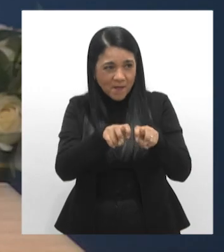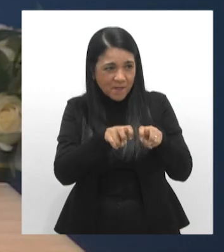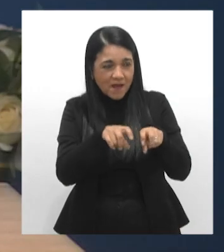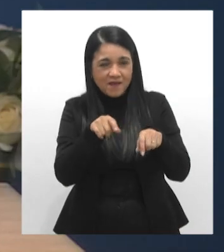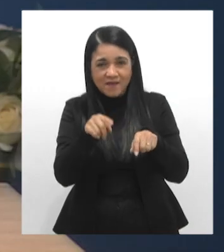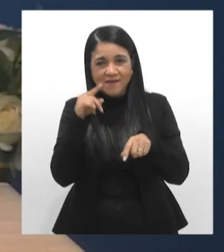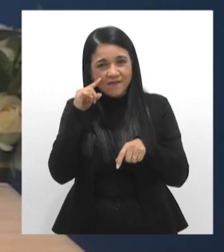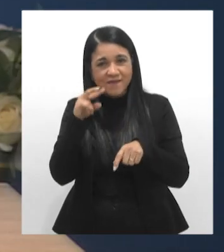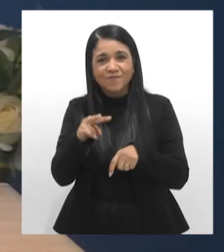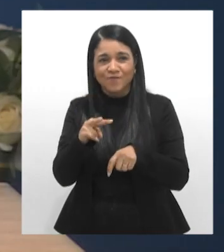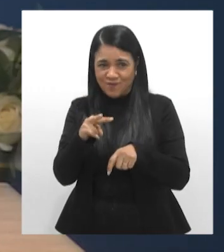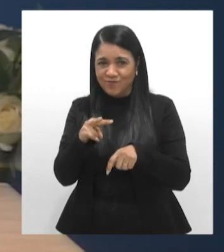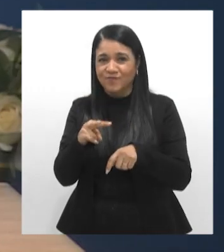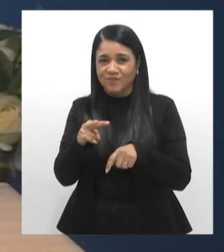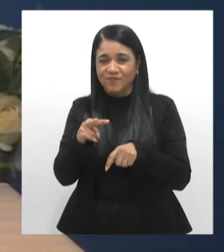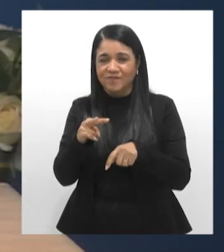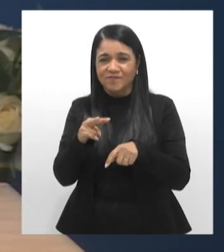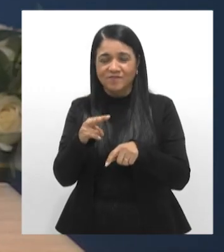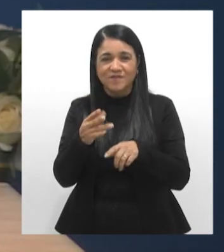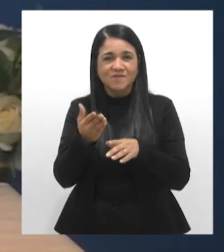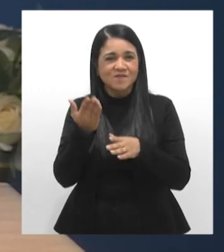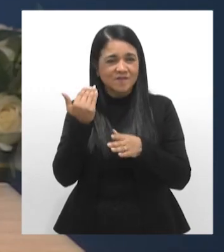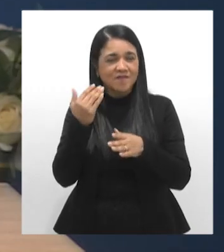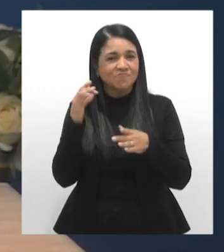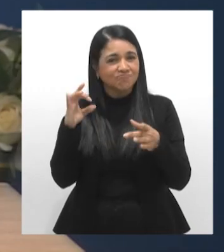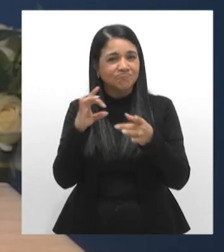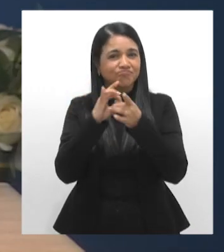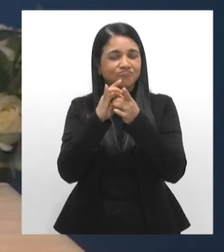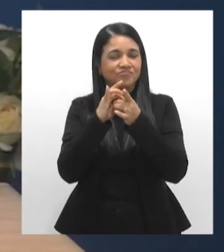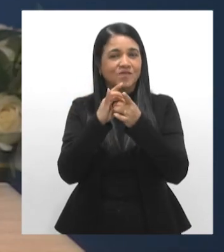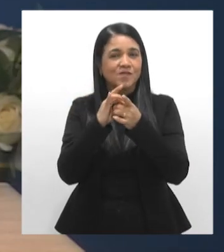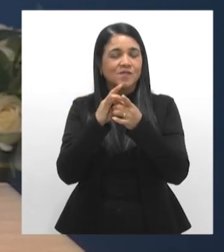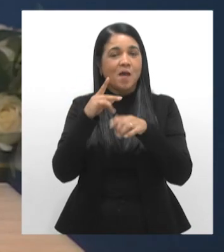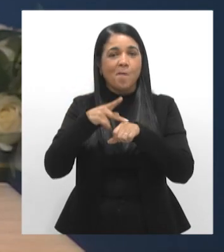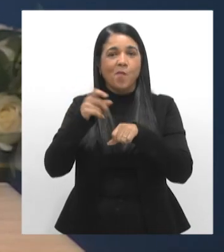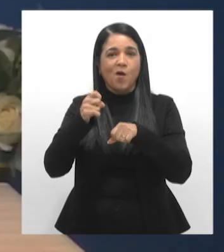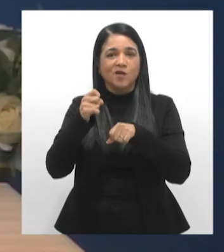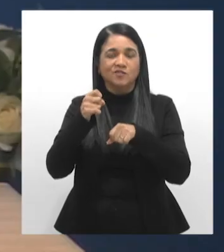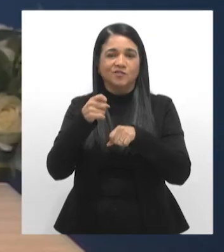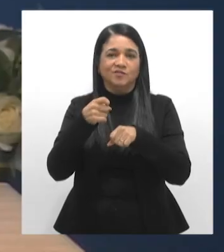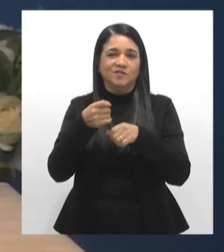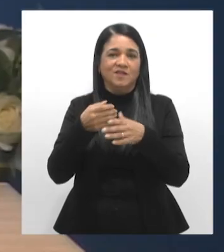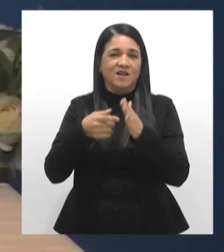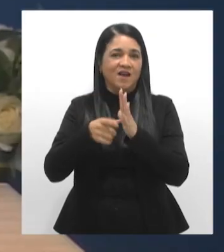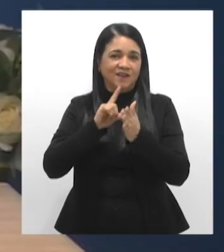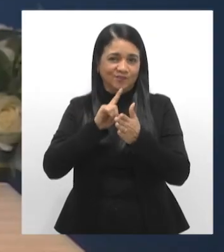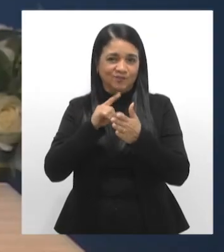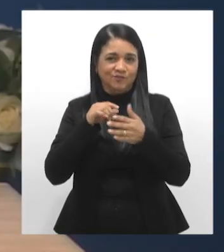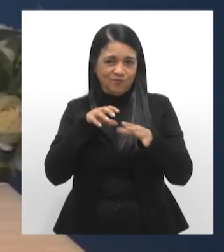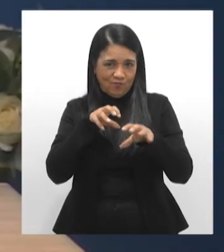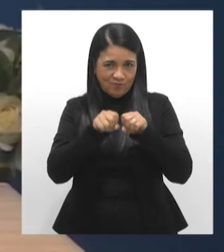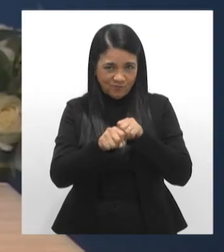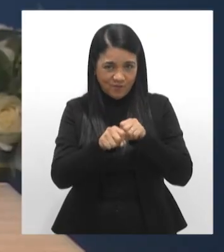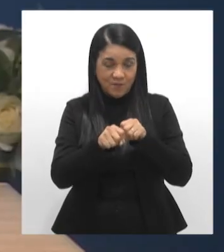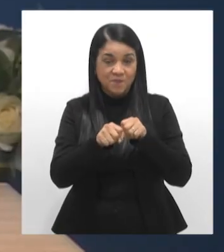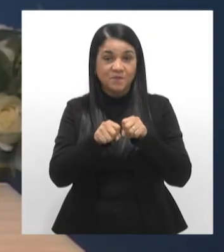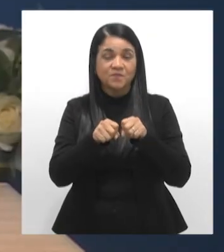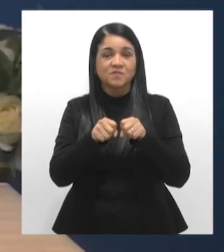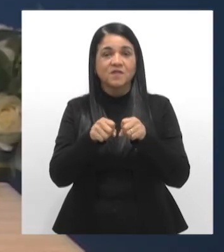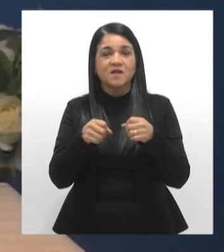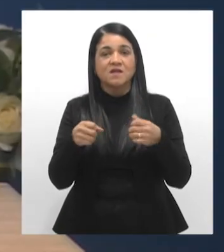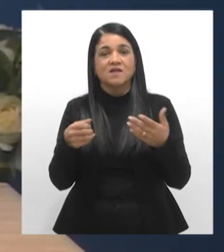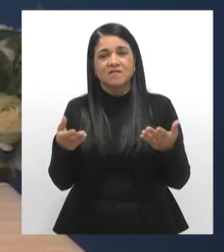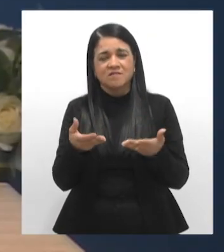fizeram parte da outra pós e da que eu curso agora. E é muito bom poder compartilhar